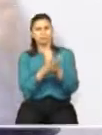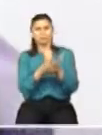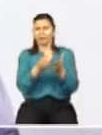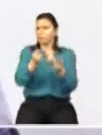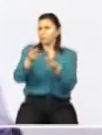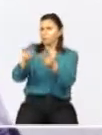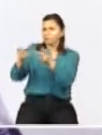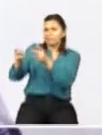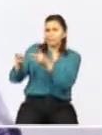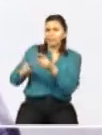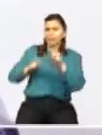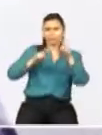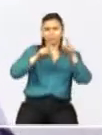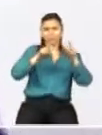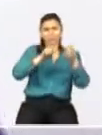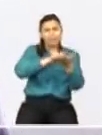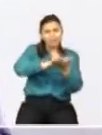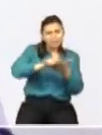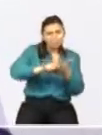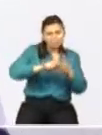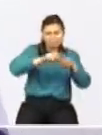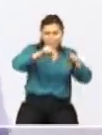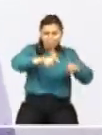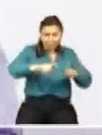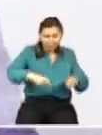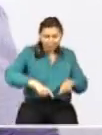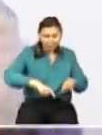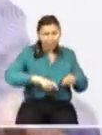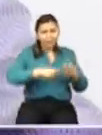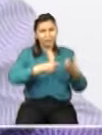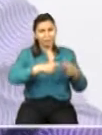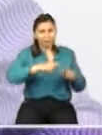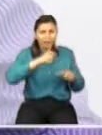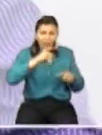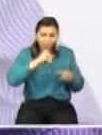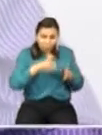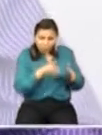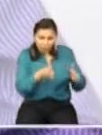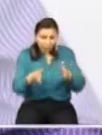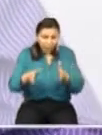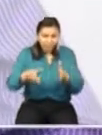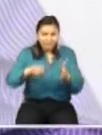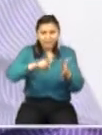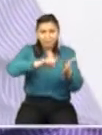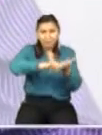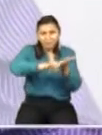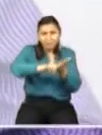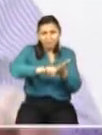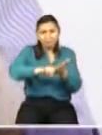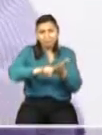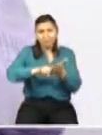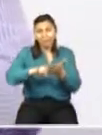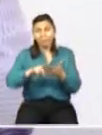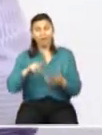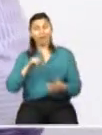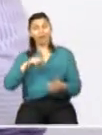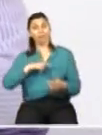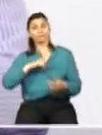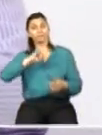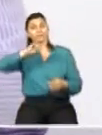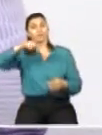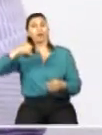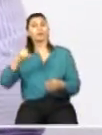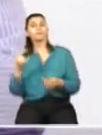rego, um diarista. E então surgiu a oportunidade desse jovem vir em busca de trabalho